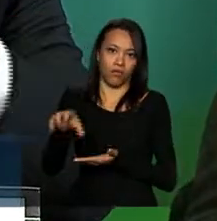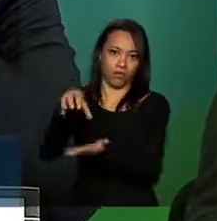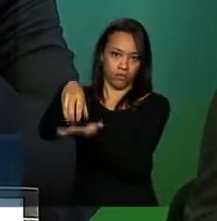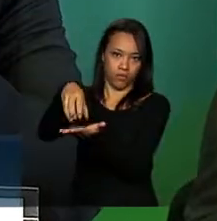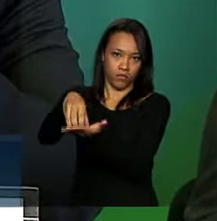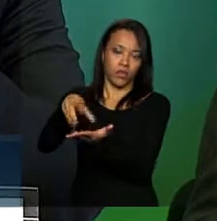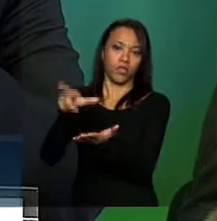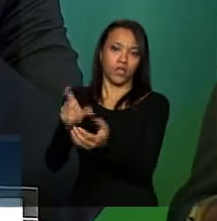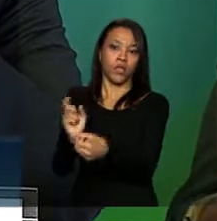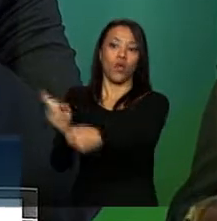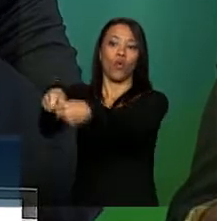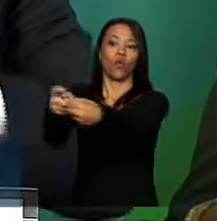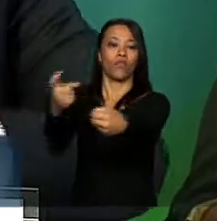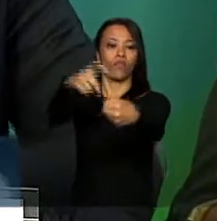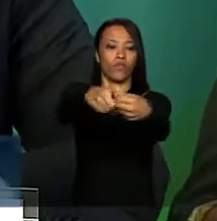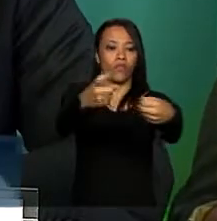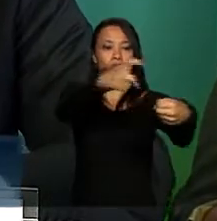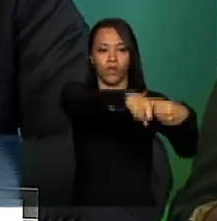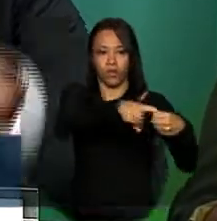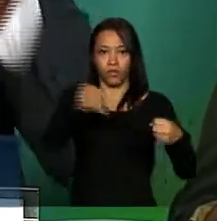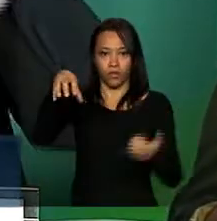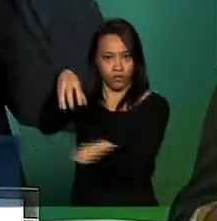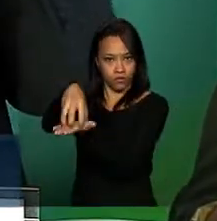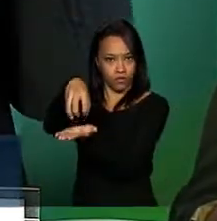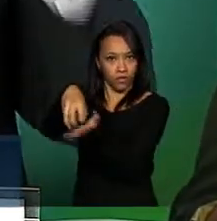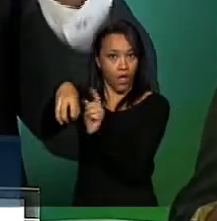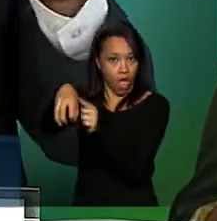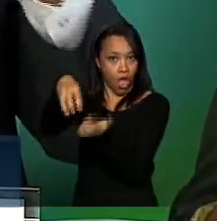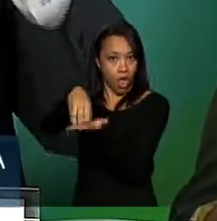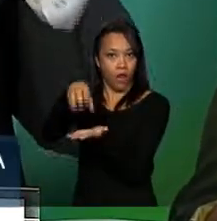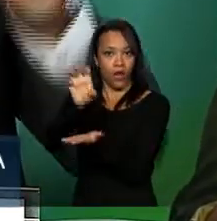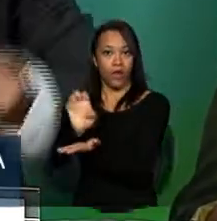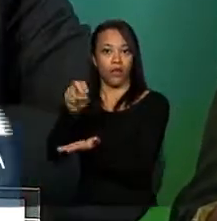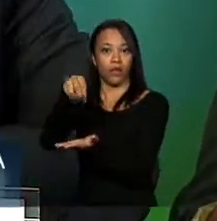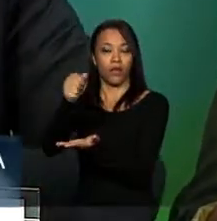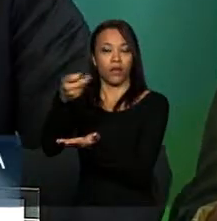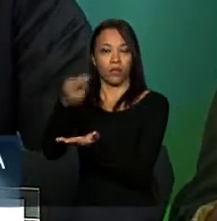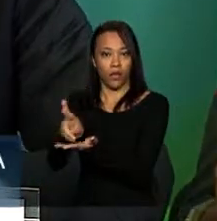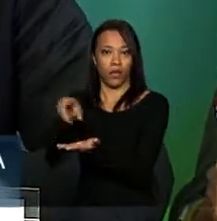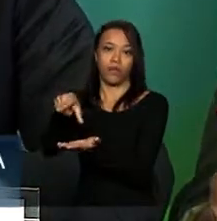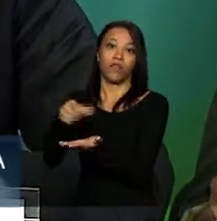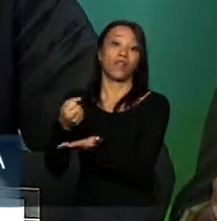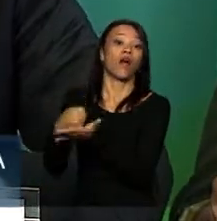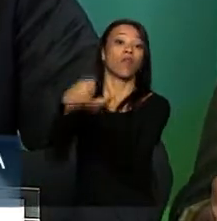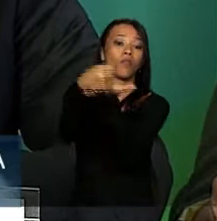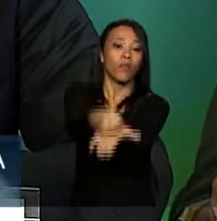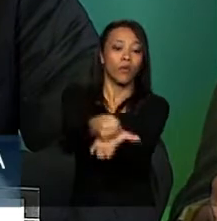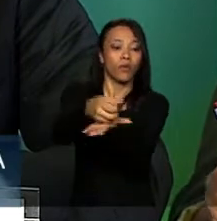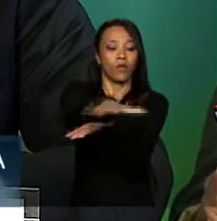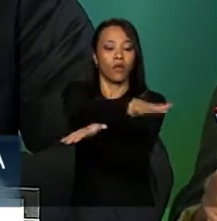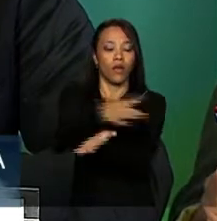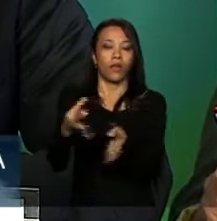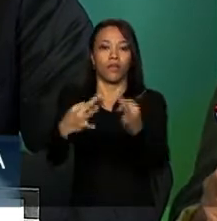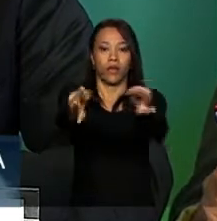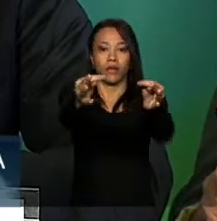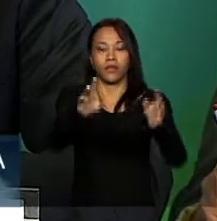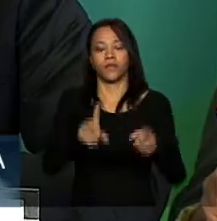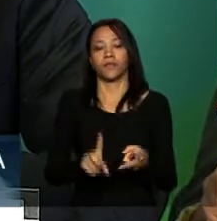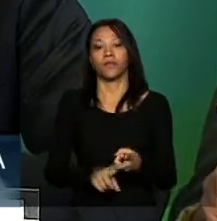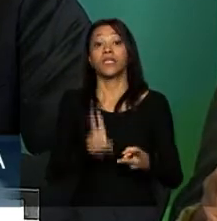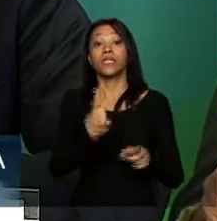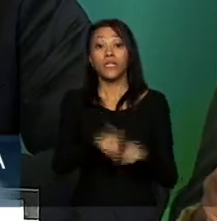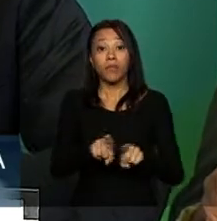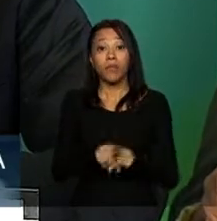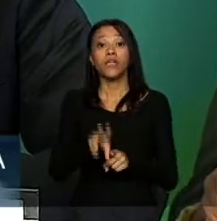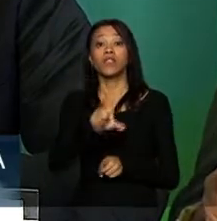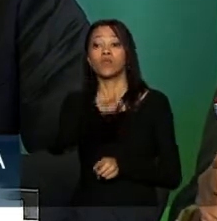convênios com entidades. Né? A ANATER realmente vai dar uma outra dimensão à assistência técnica. E também a construção de nomes. Né? Nós